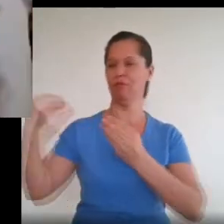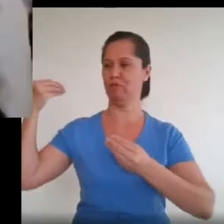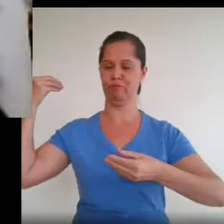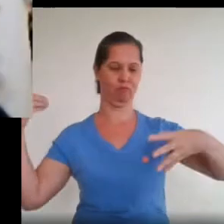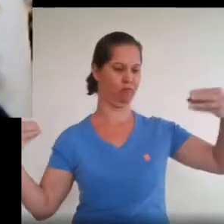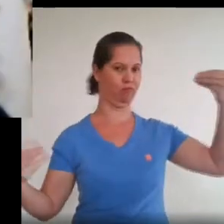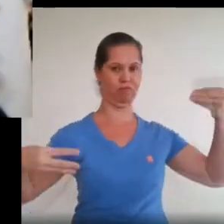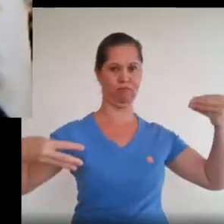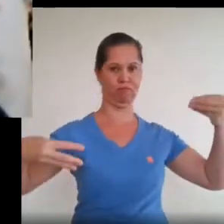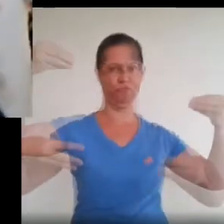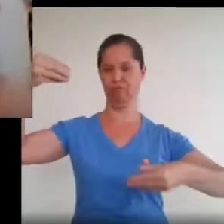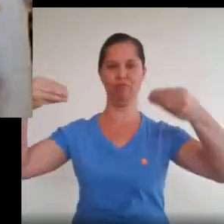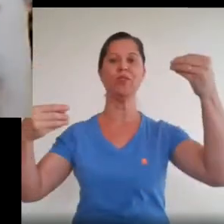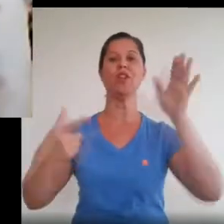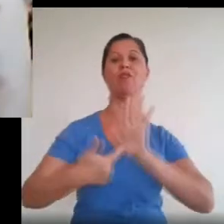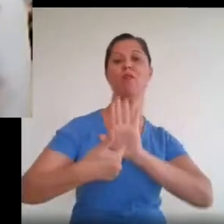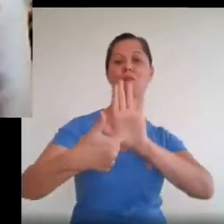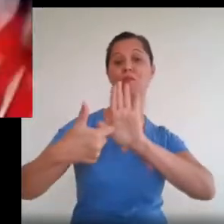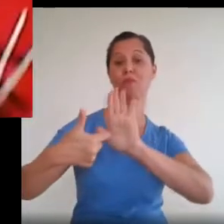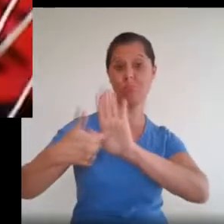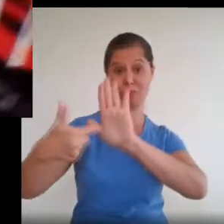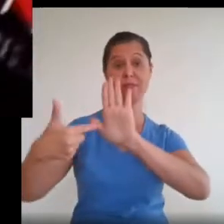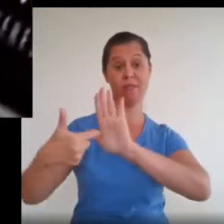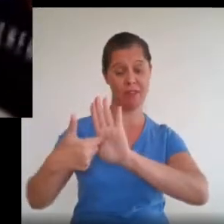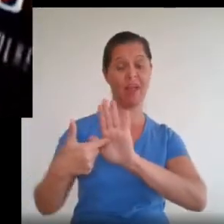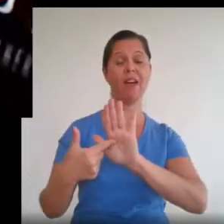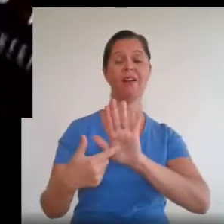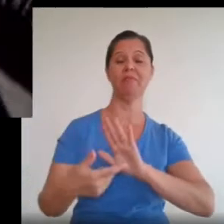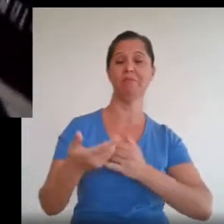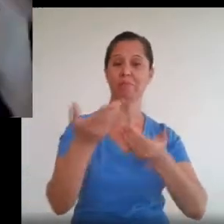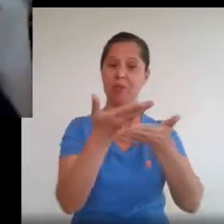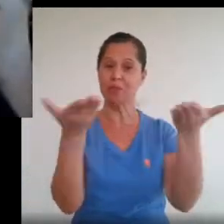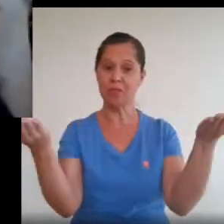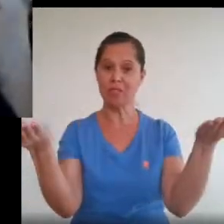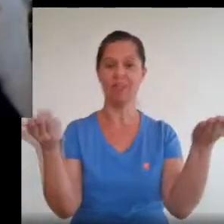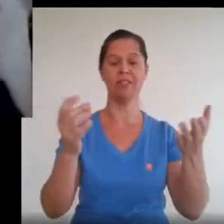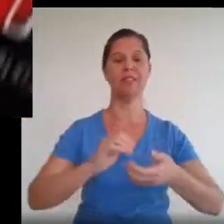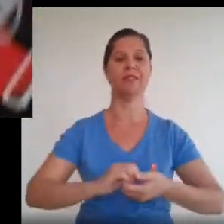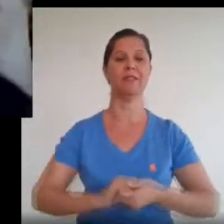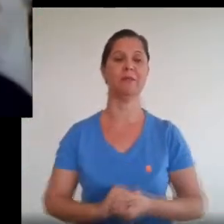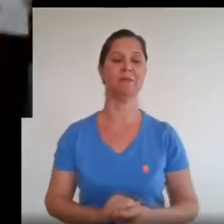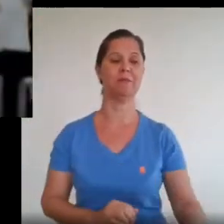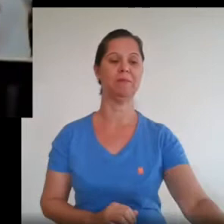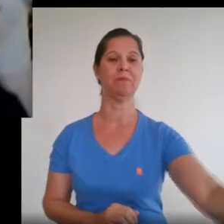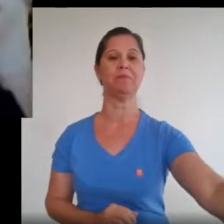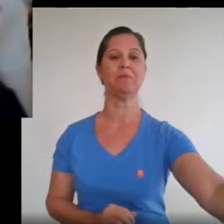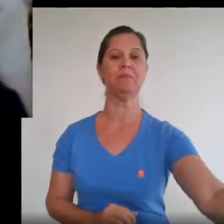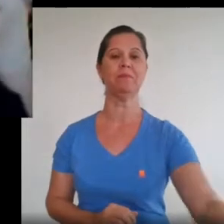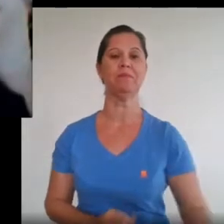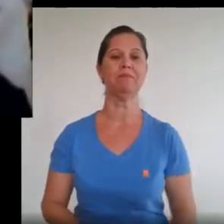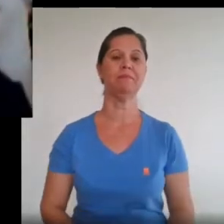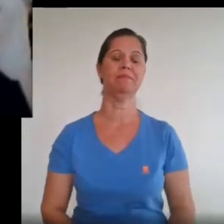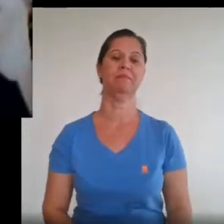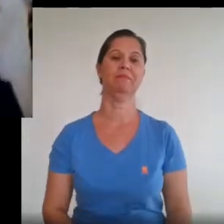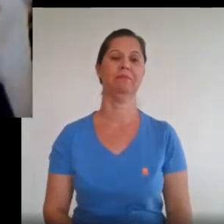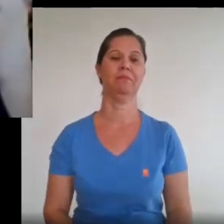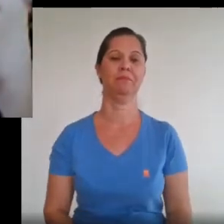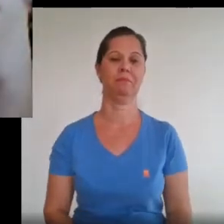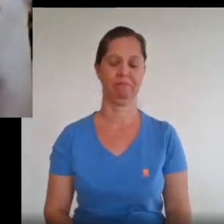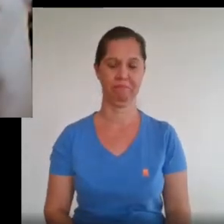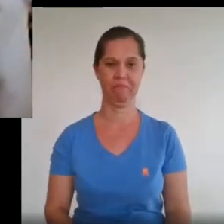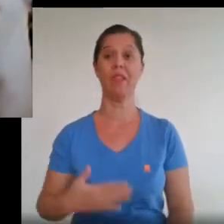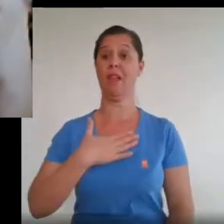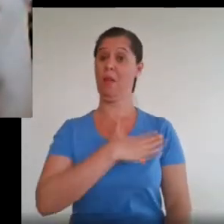aqui ao meu redor, que eu vou estar falando deles com vocês.